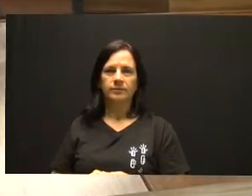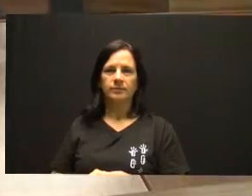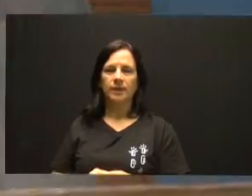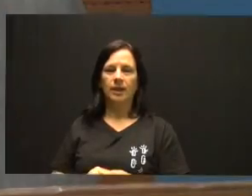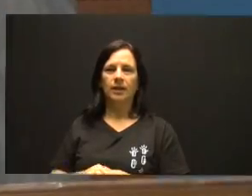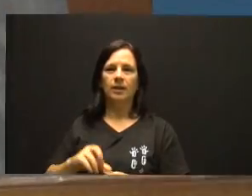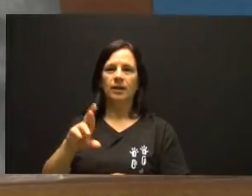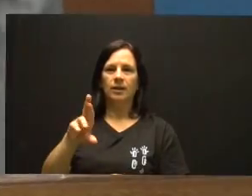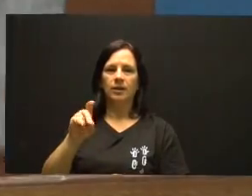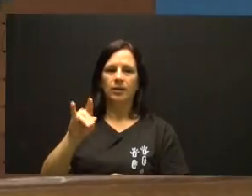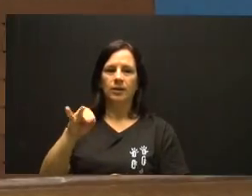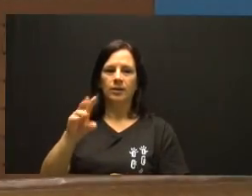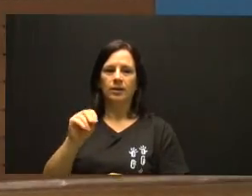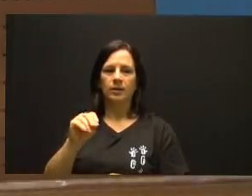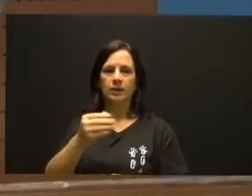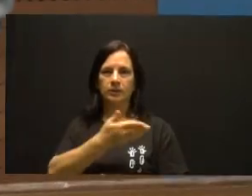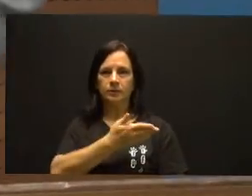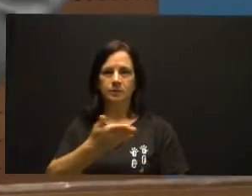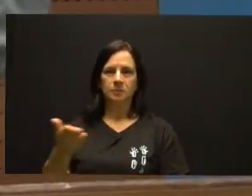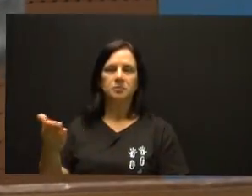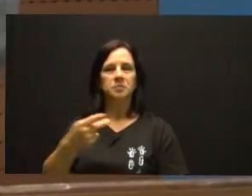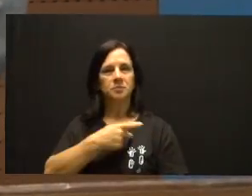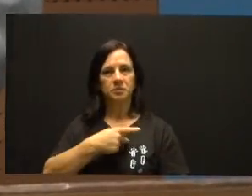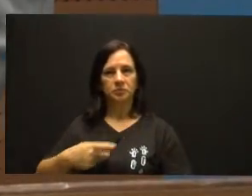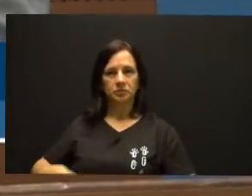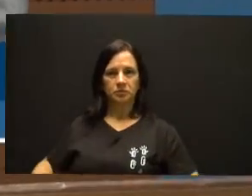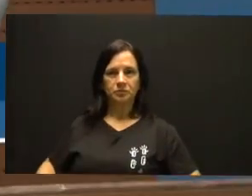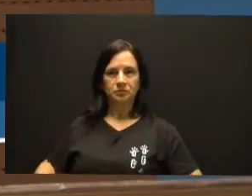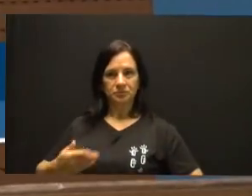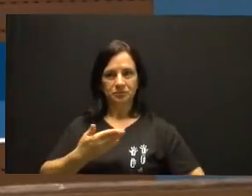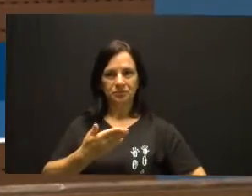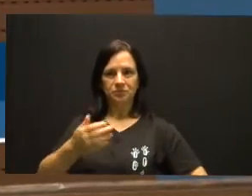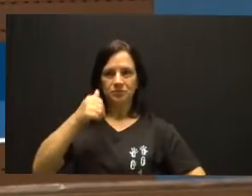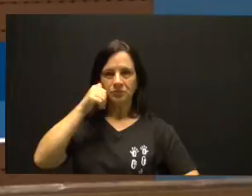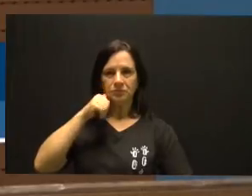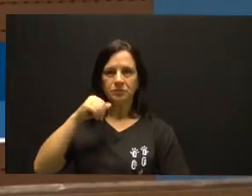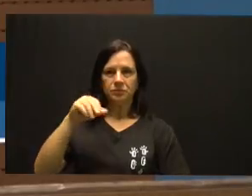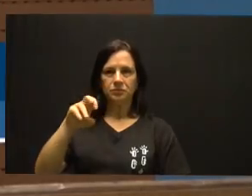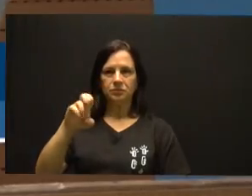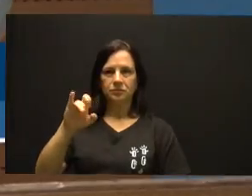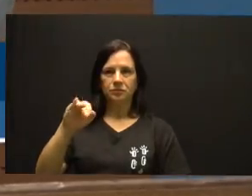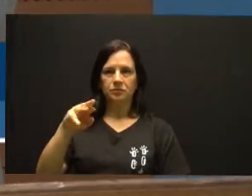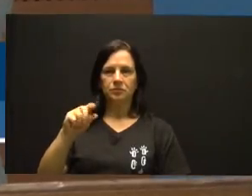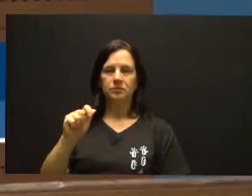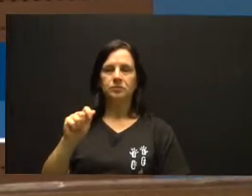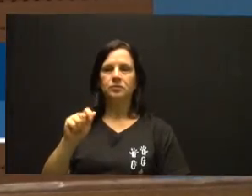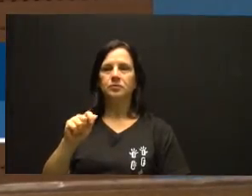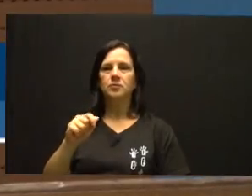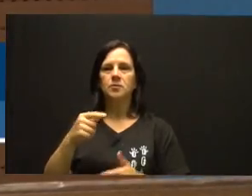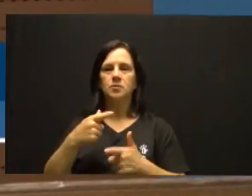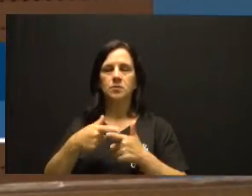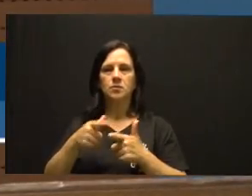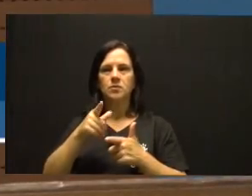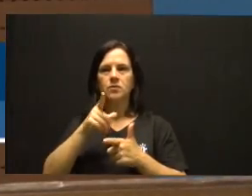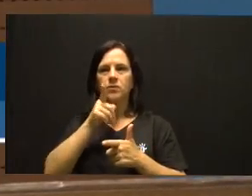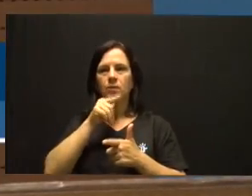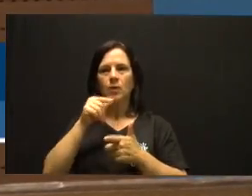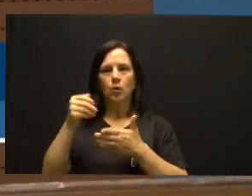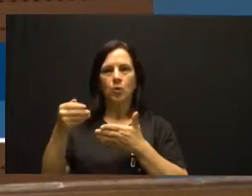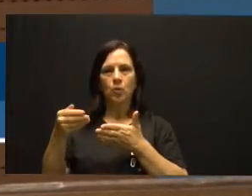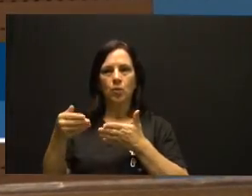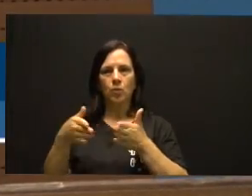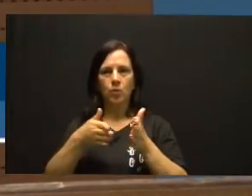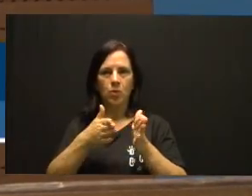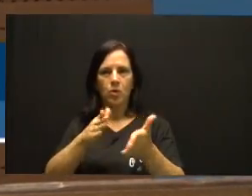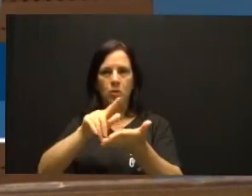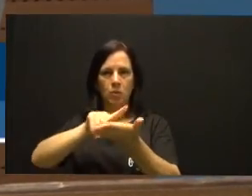Senhor presidente, nobres vereadores, nobre vereador Érica Versosa, refrisar aqui a questão do desassoreamento, como colocou muito